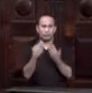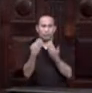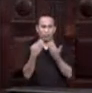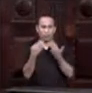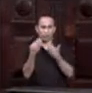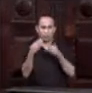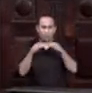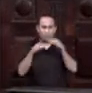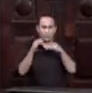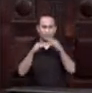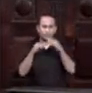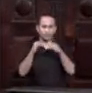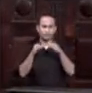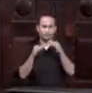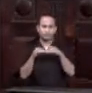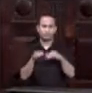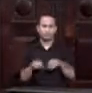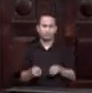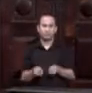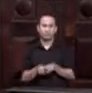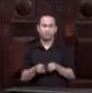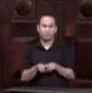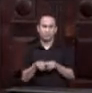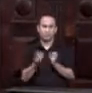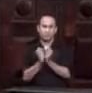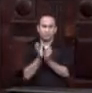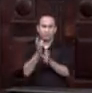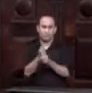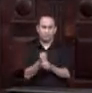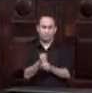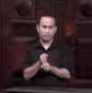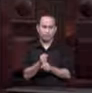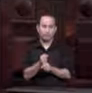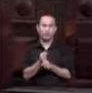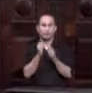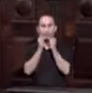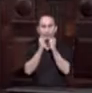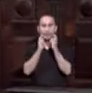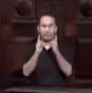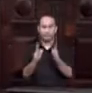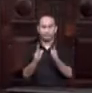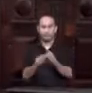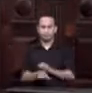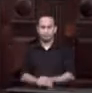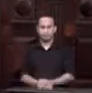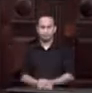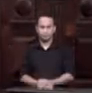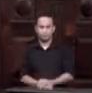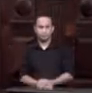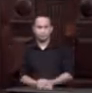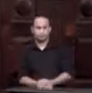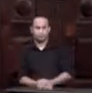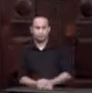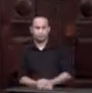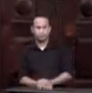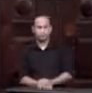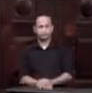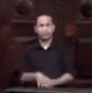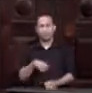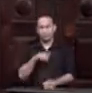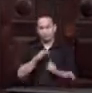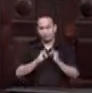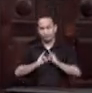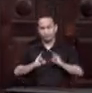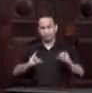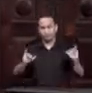cargos comissionados entre o Tribunal de Contas e a LERJ, né? Algumas informações